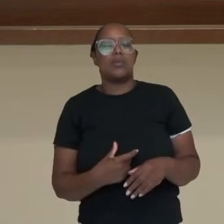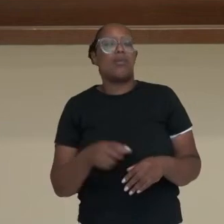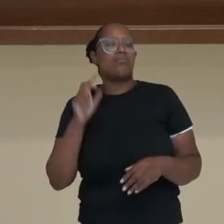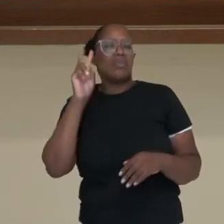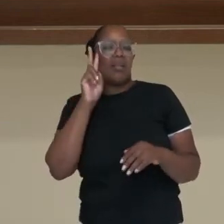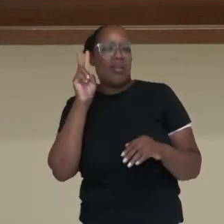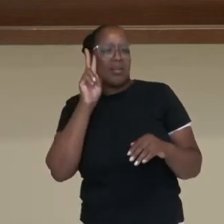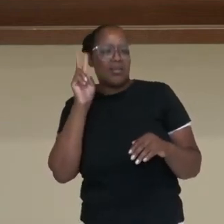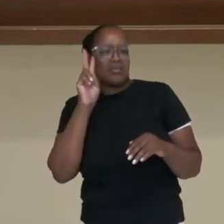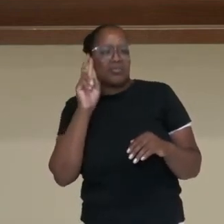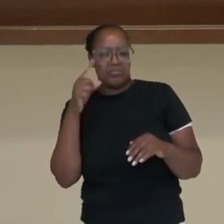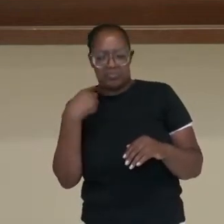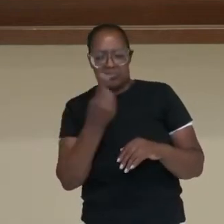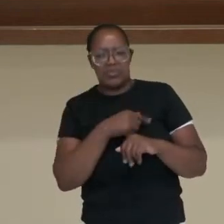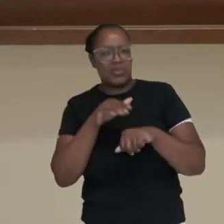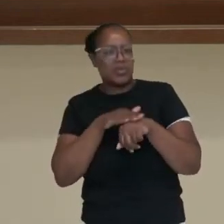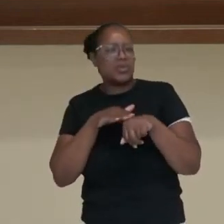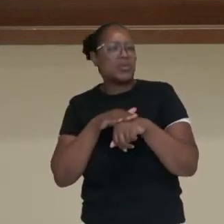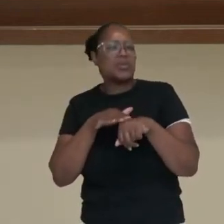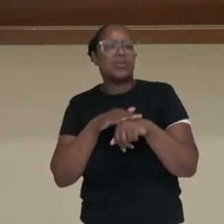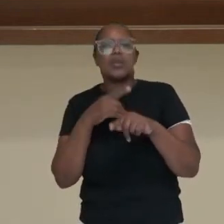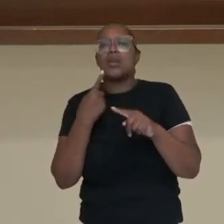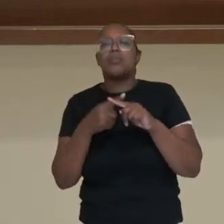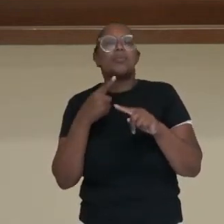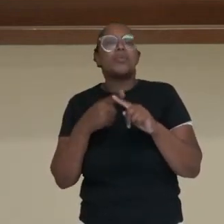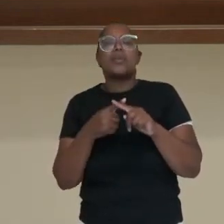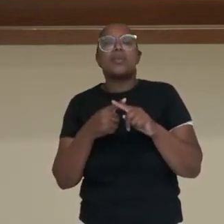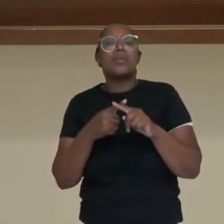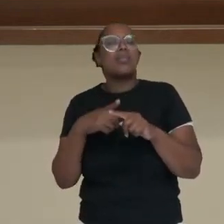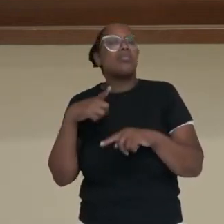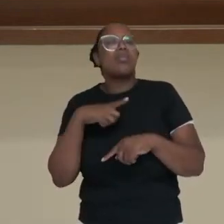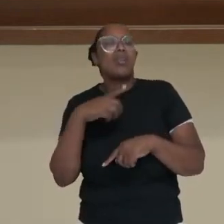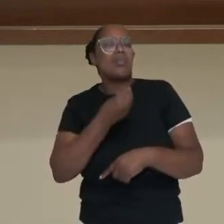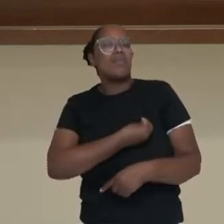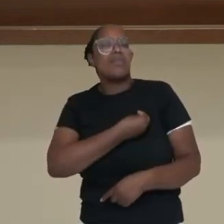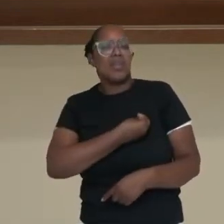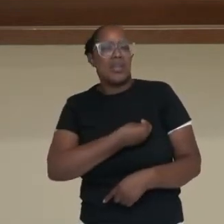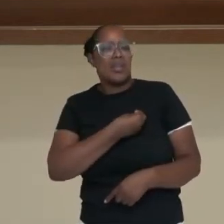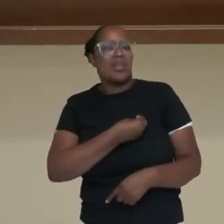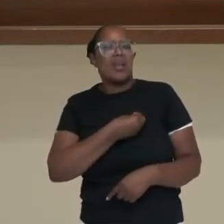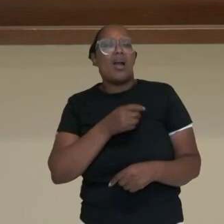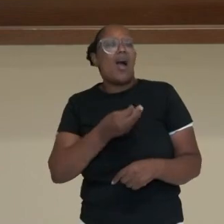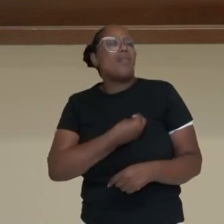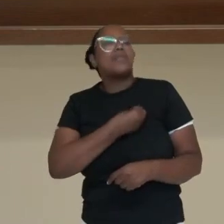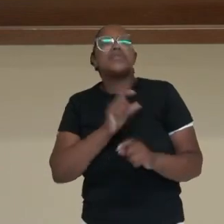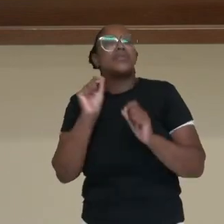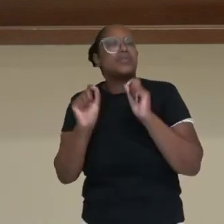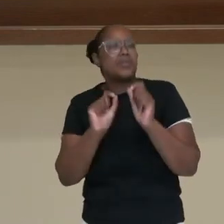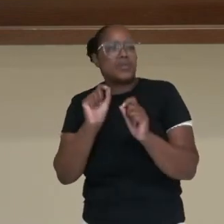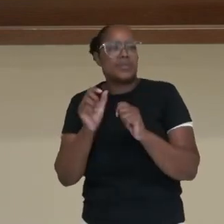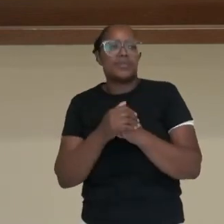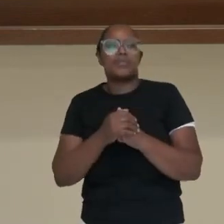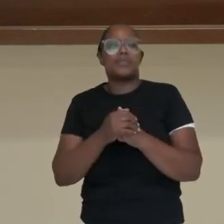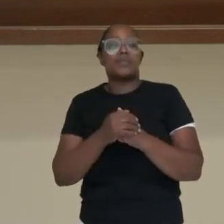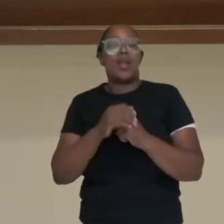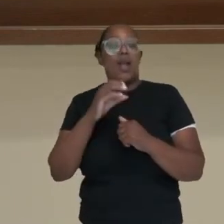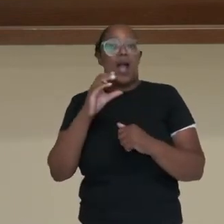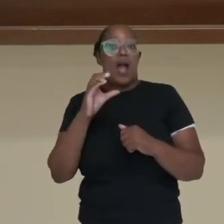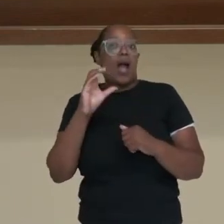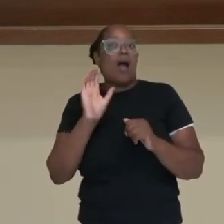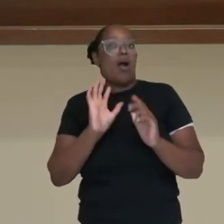estava conversando, né? Para que existe a vida? Para onde que a gente deve ir? Qual que é o caminho? Bom, a